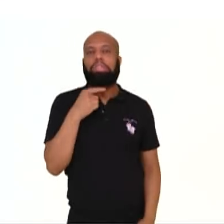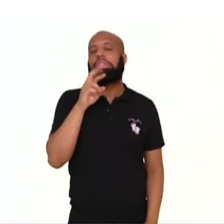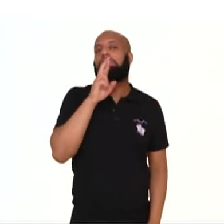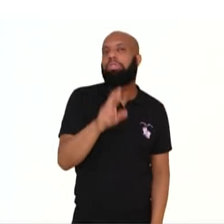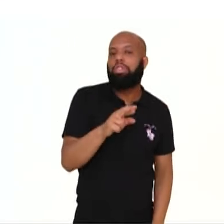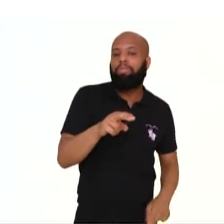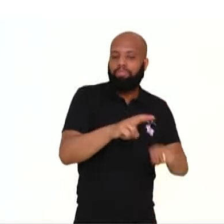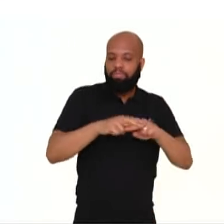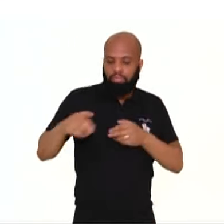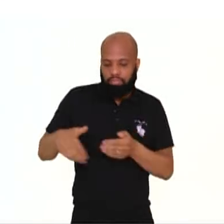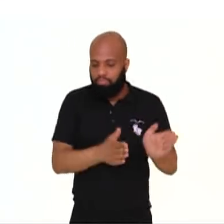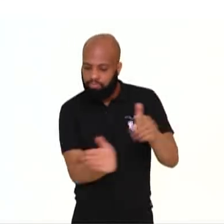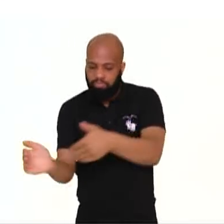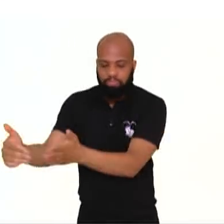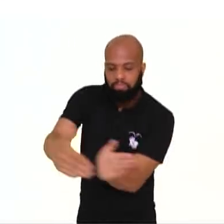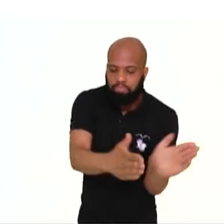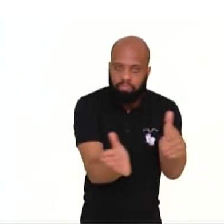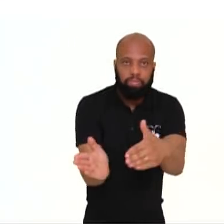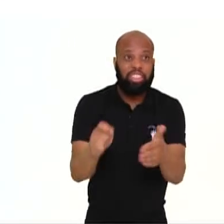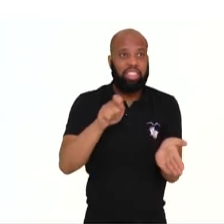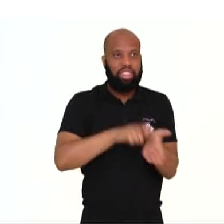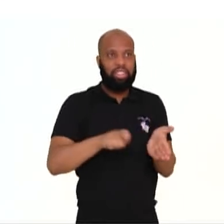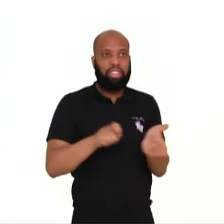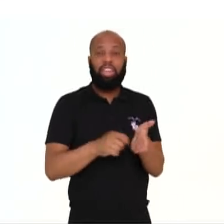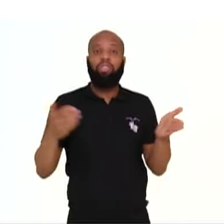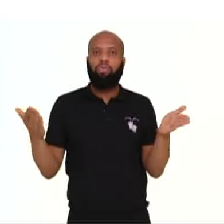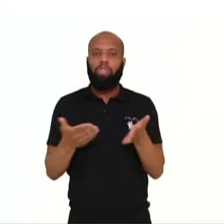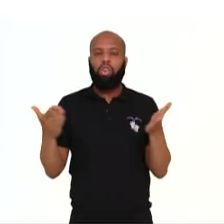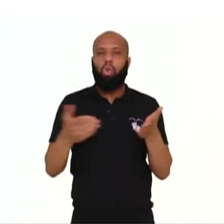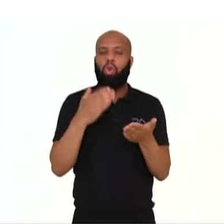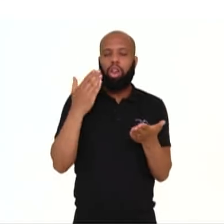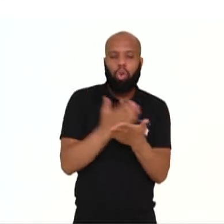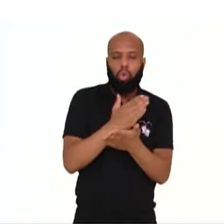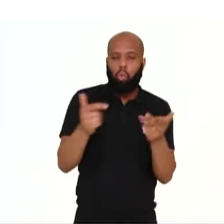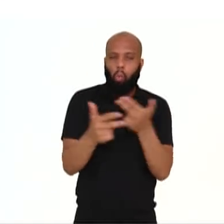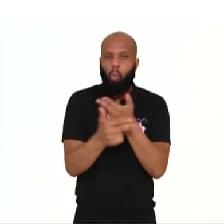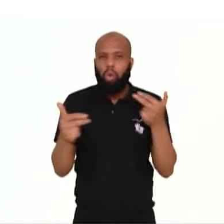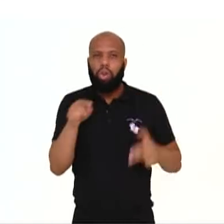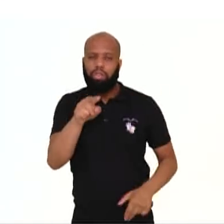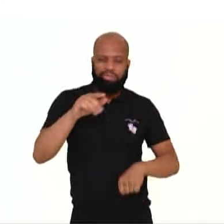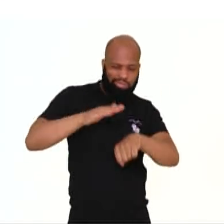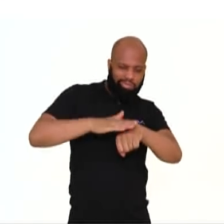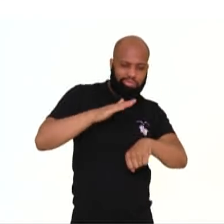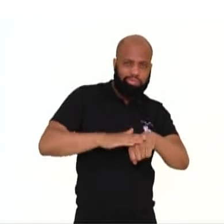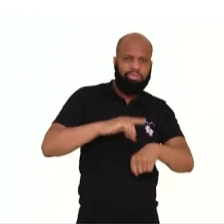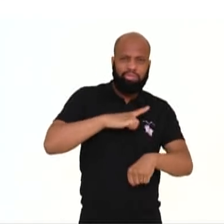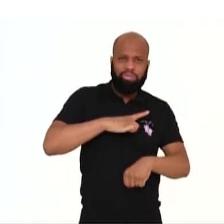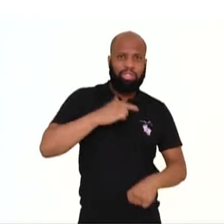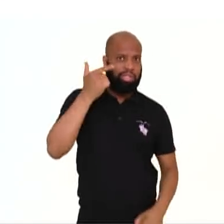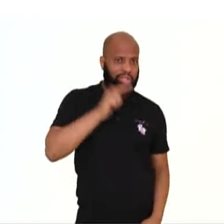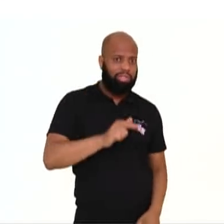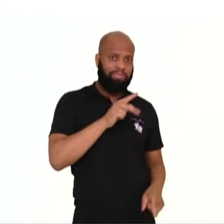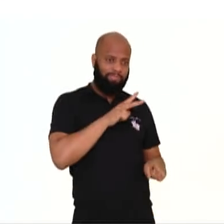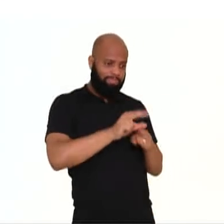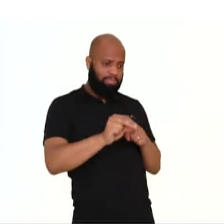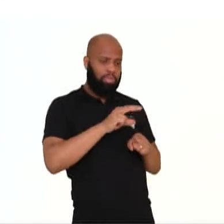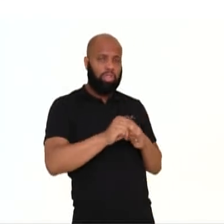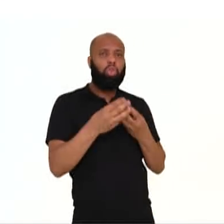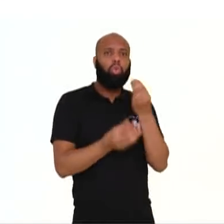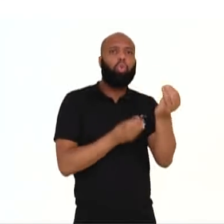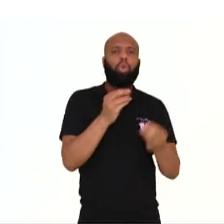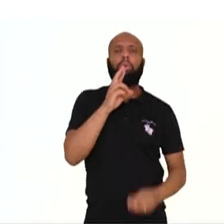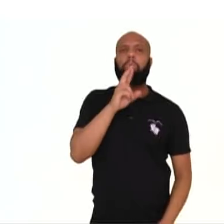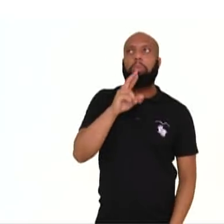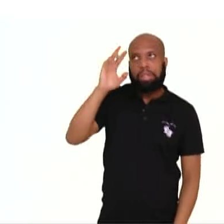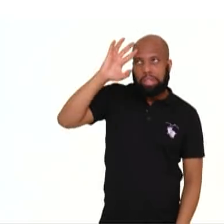pelo labirinto. Escreva um problema complicado que você mesmo enfrentou e qual solução foi